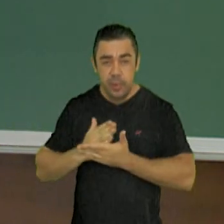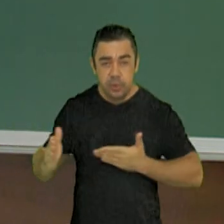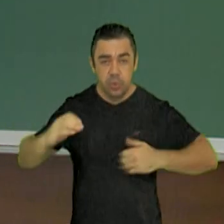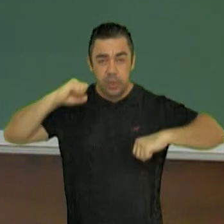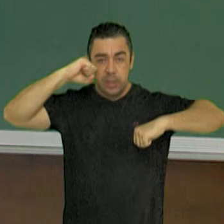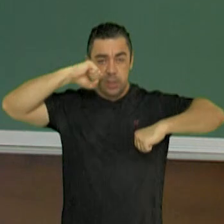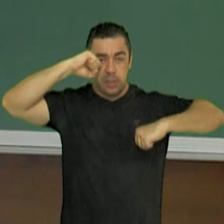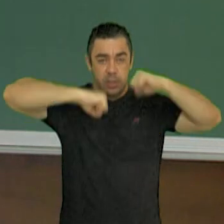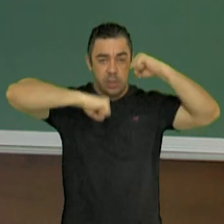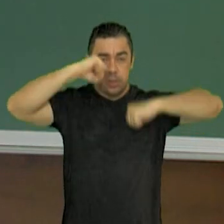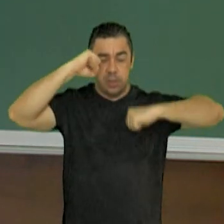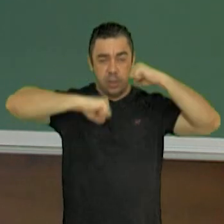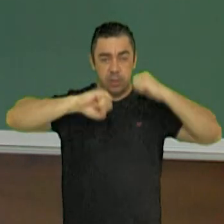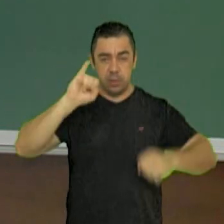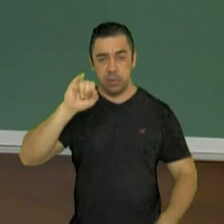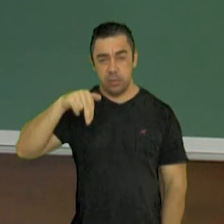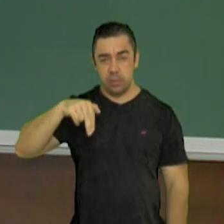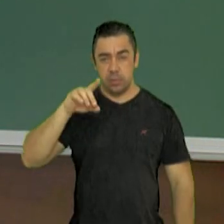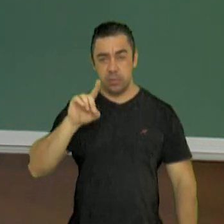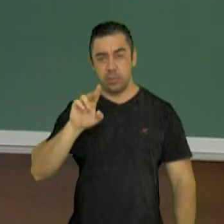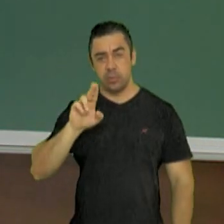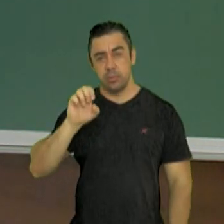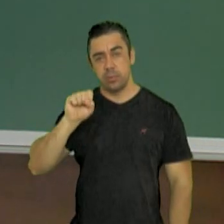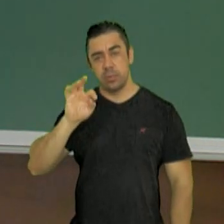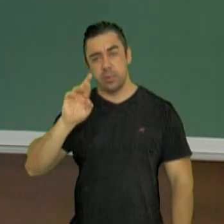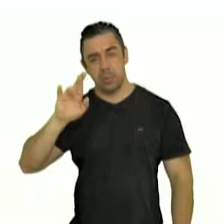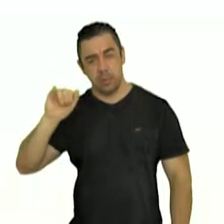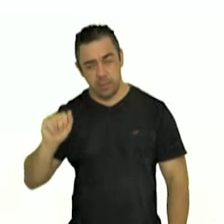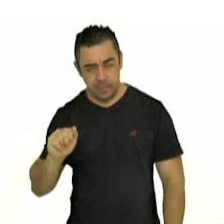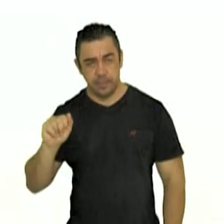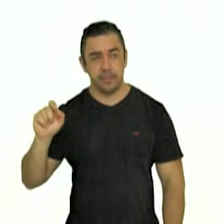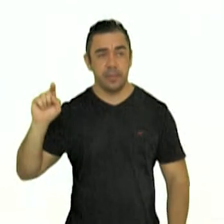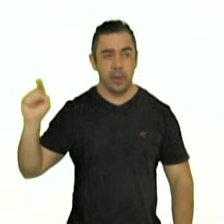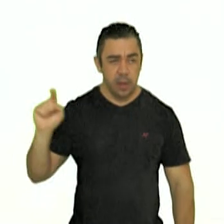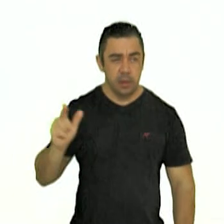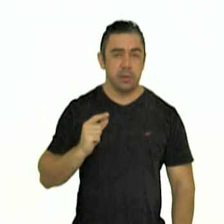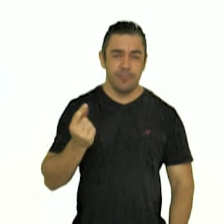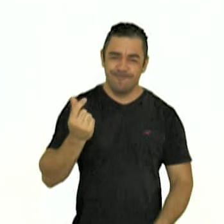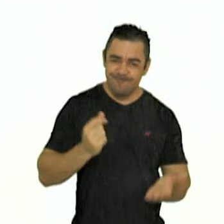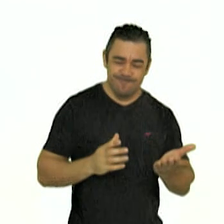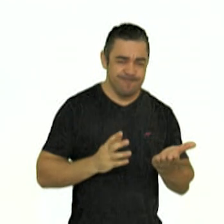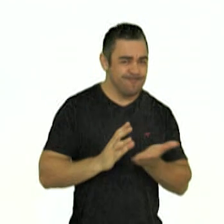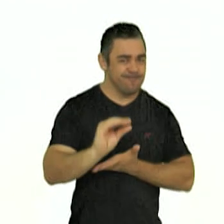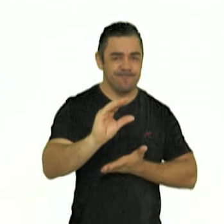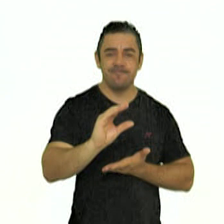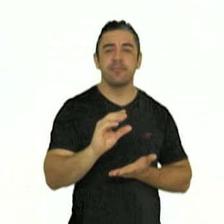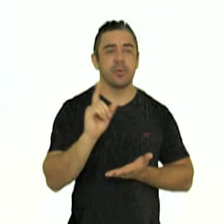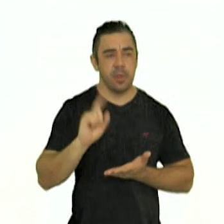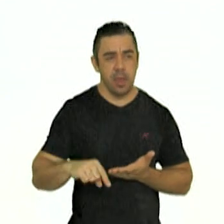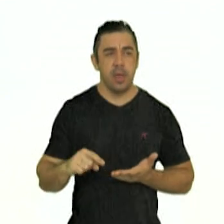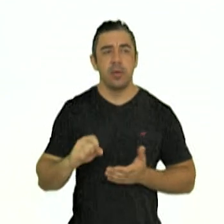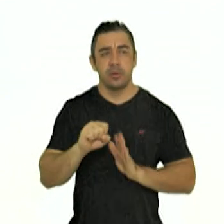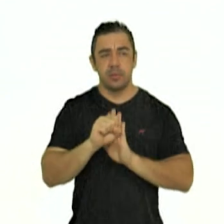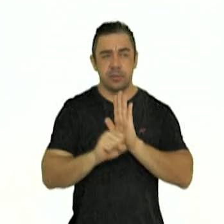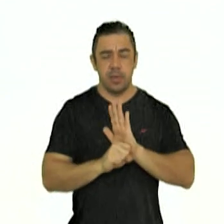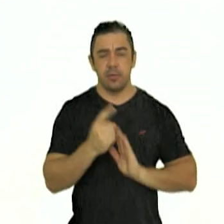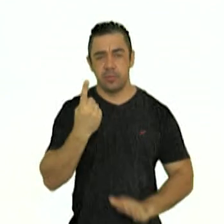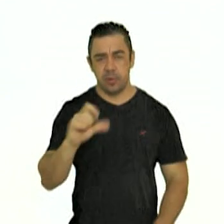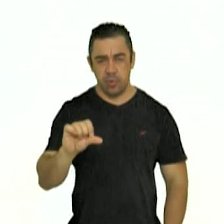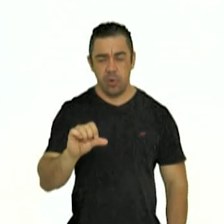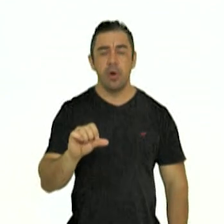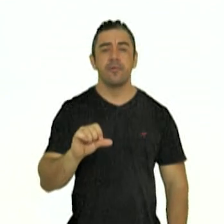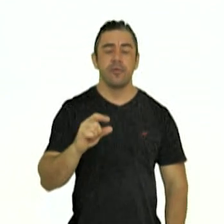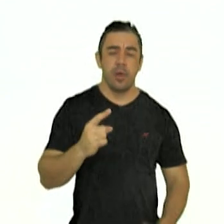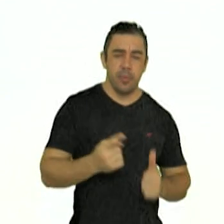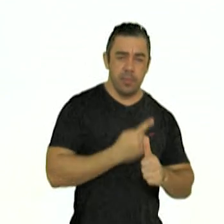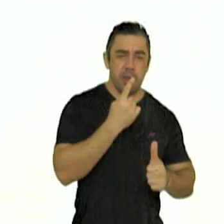indústria. Então, essa industrialização na Europa teve um grande impulso no século XVIII e XIX, com a primeira e a segunda Revolução Industrial.